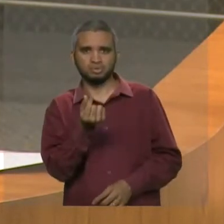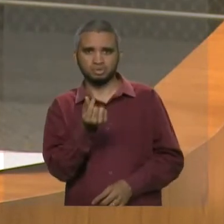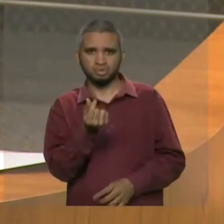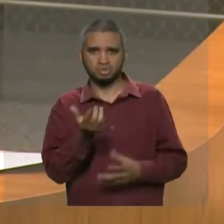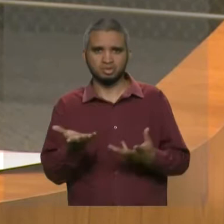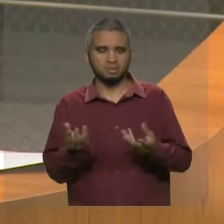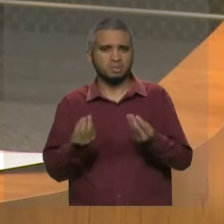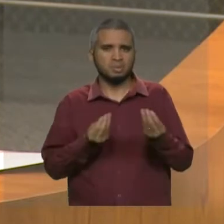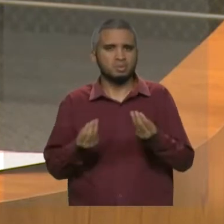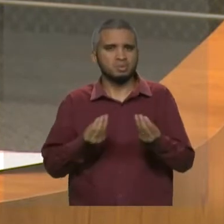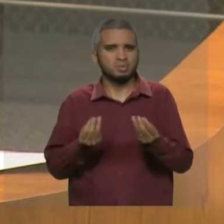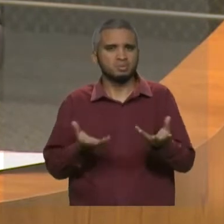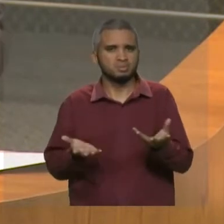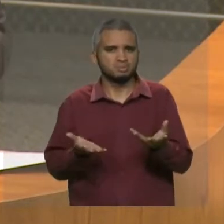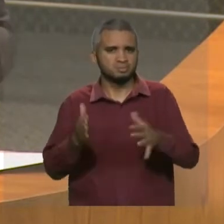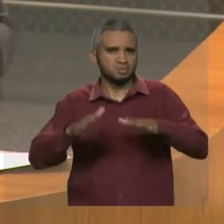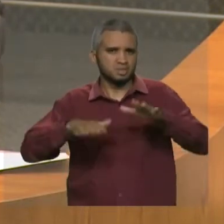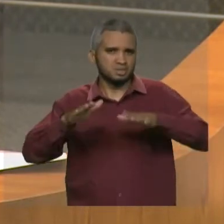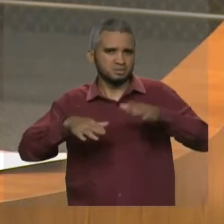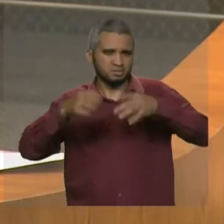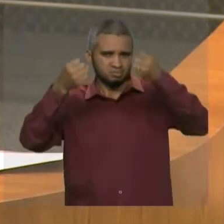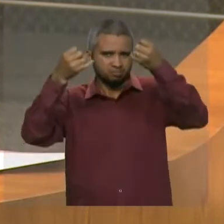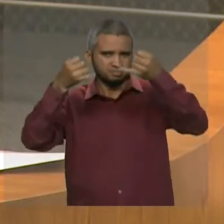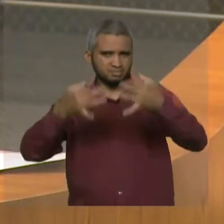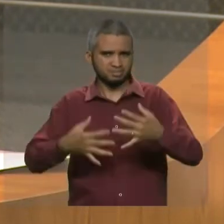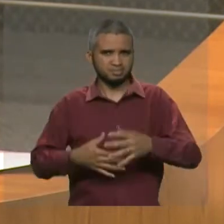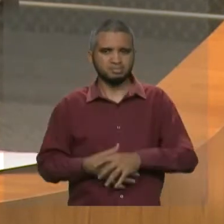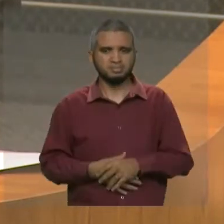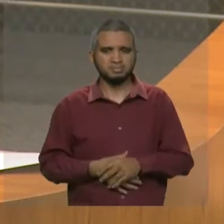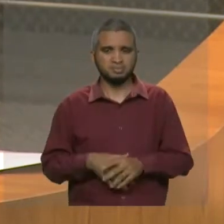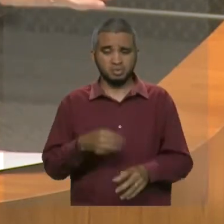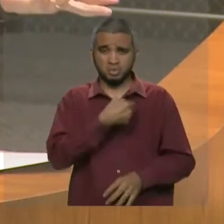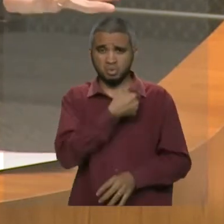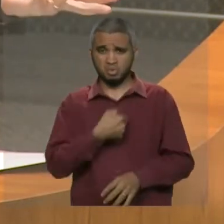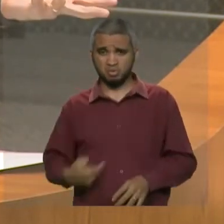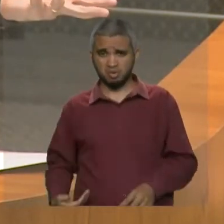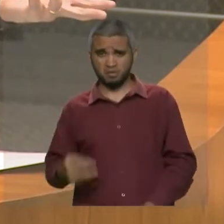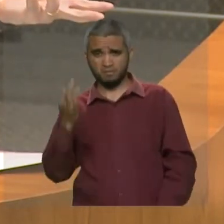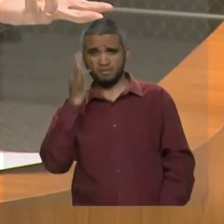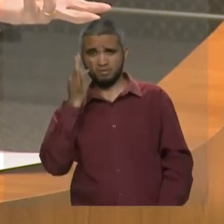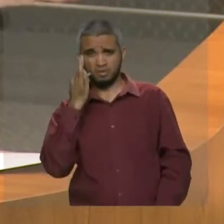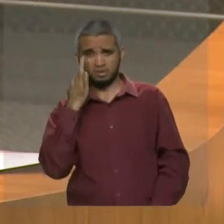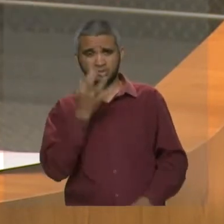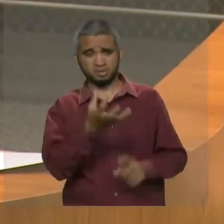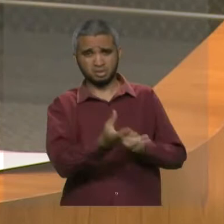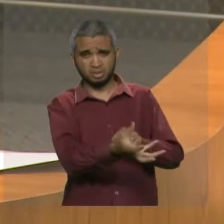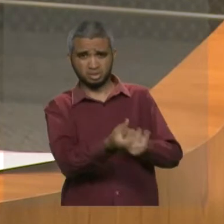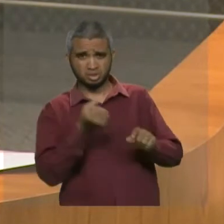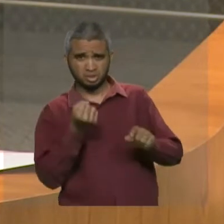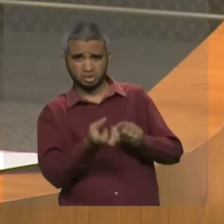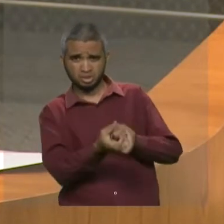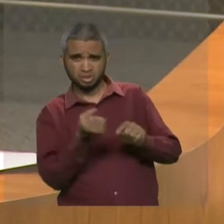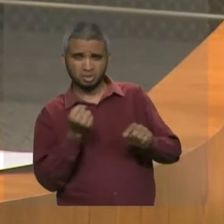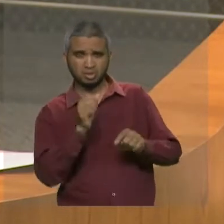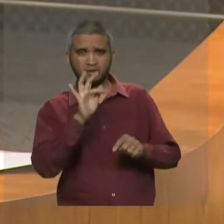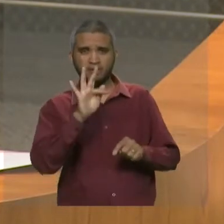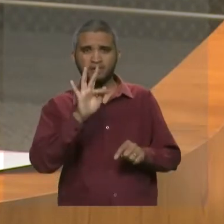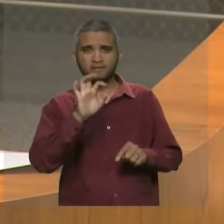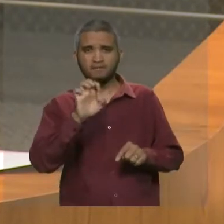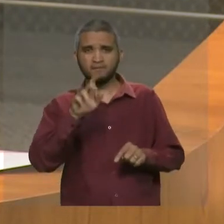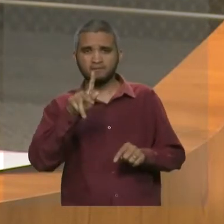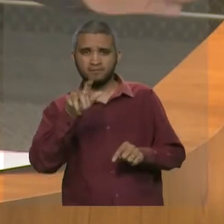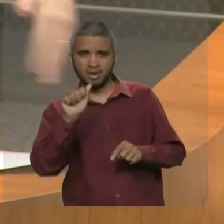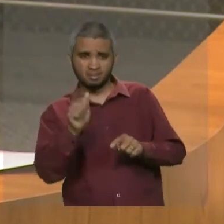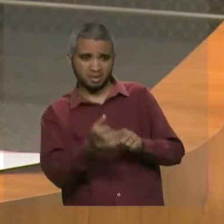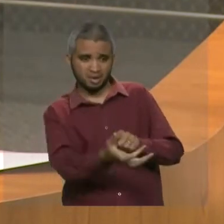isso? Muitas vezes a gente fala o seguinte: ah, o governador Flávio Dino tirou dinheiro do FEPA para investir na sua